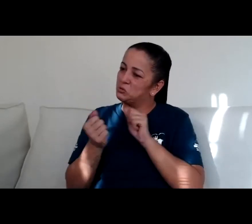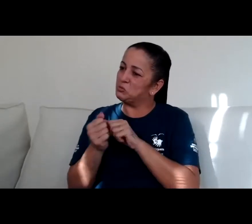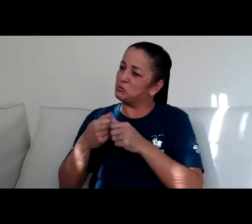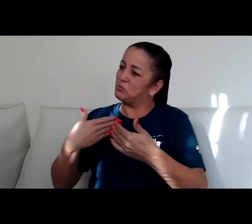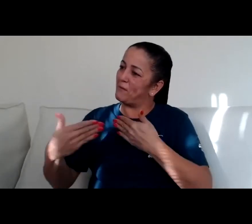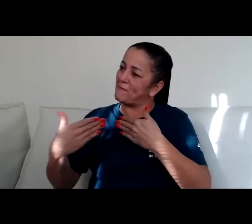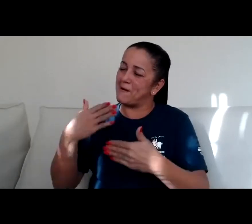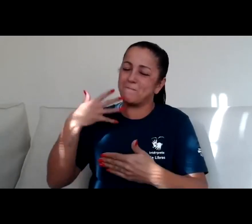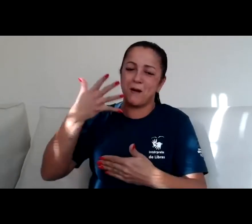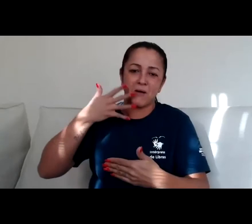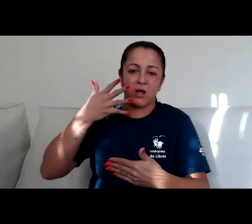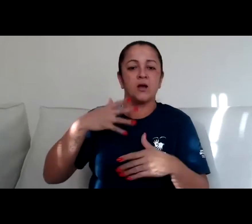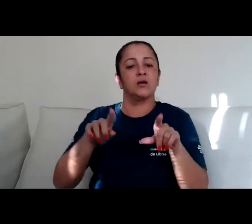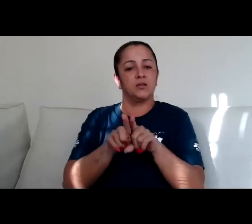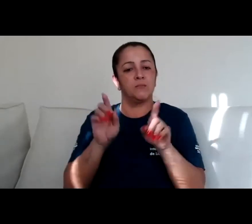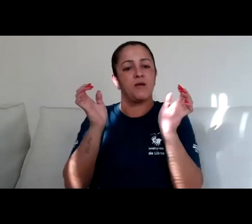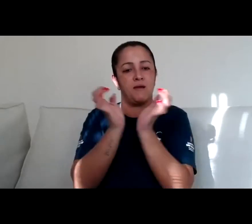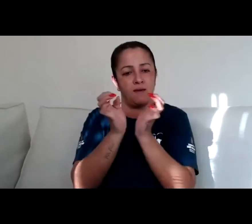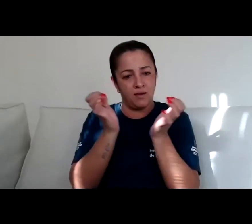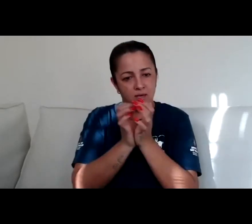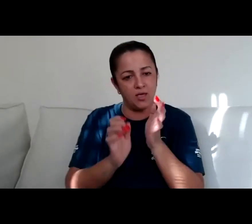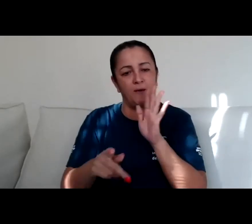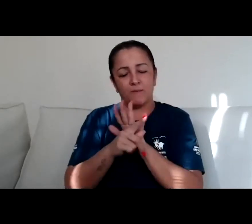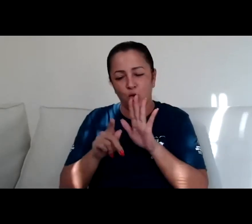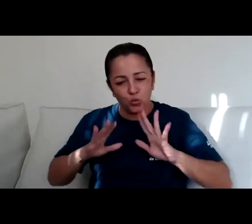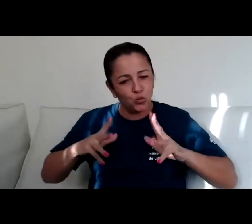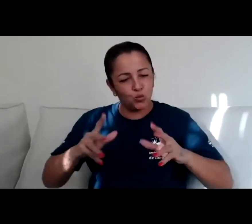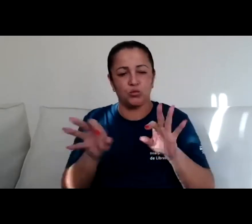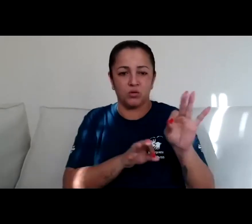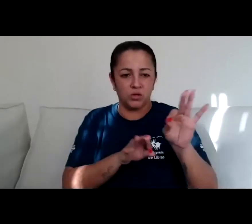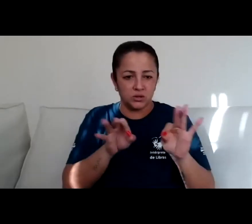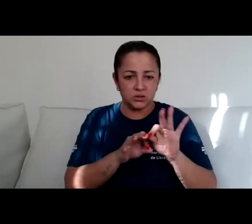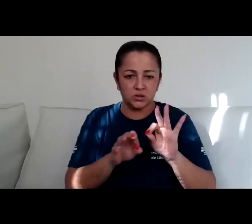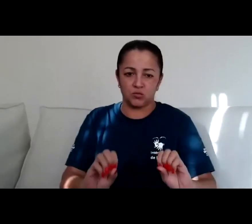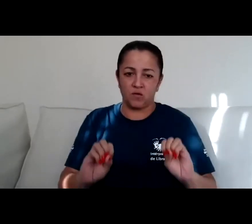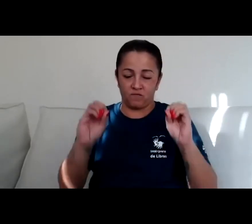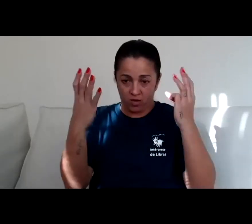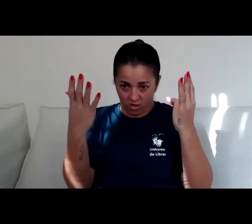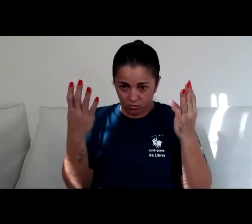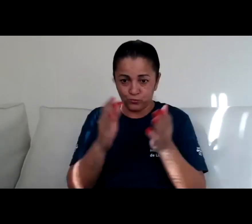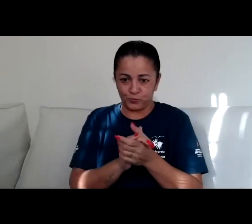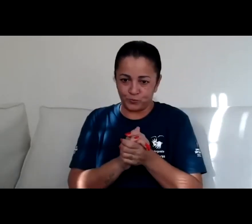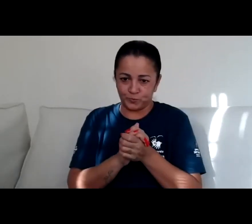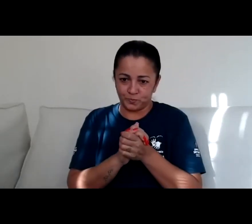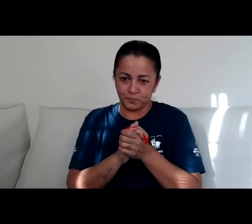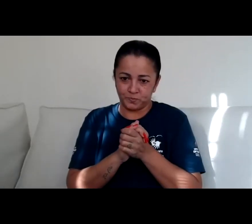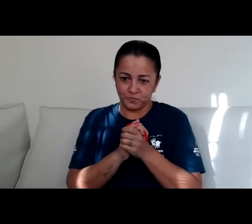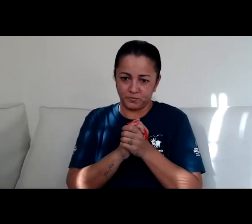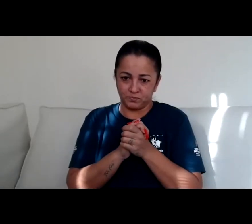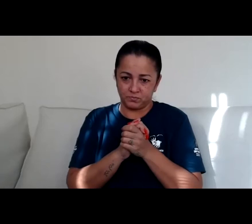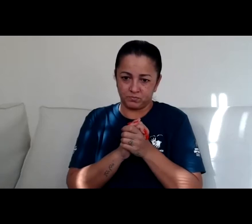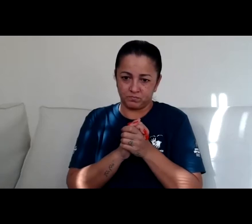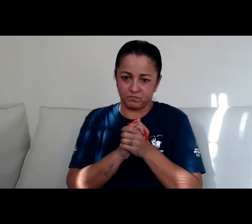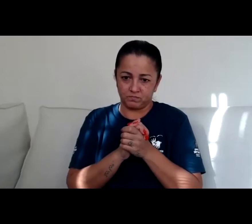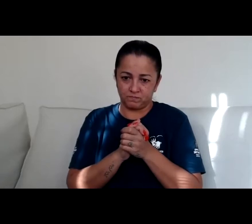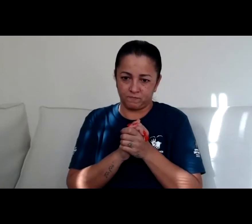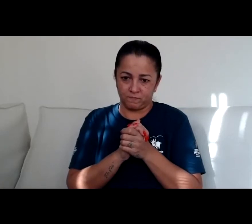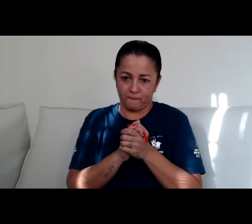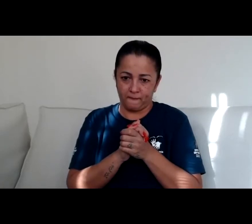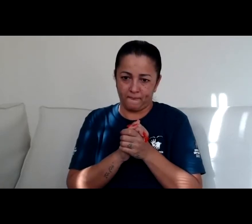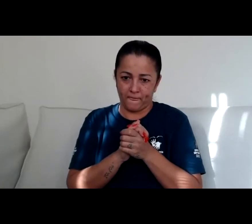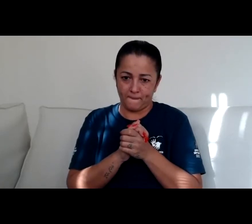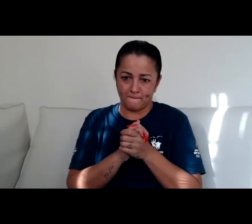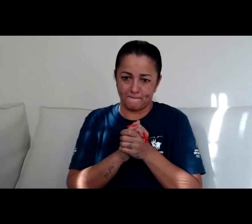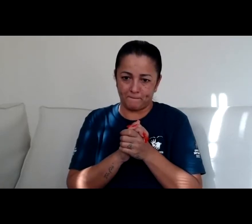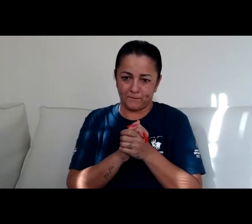SP Leituras e do CISEB por toda a organização do evento. Vocês são fantásticos.